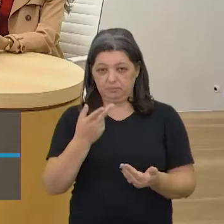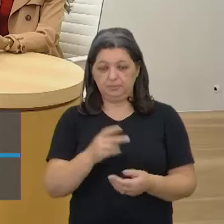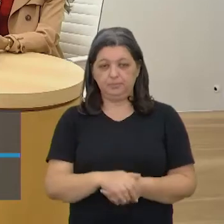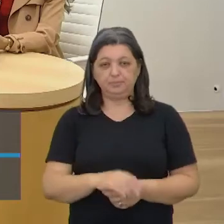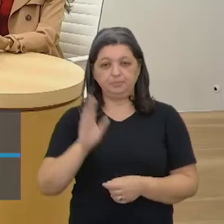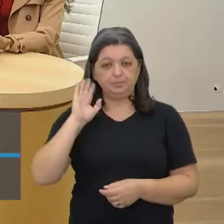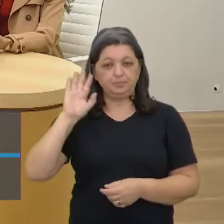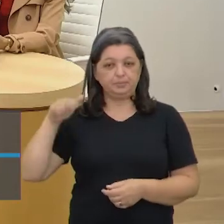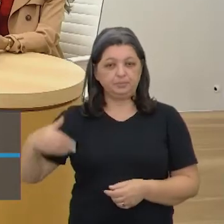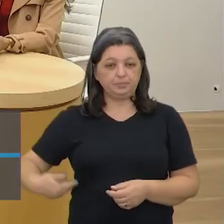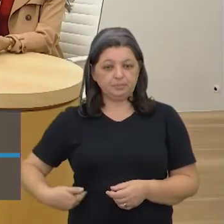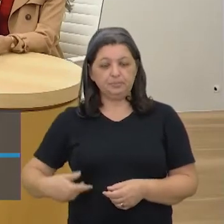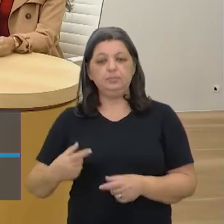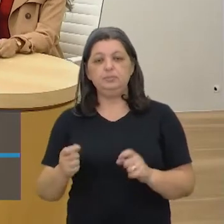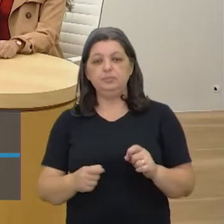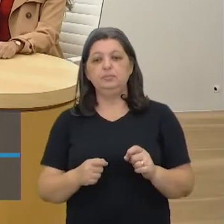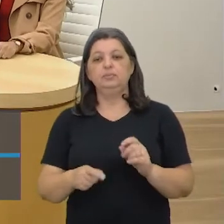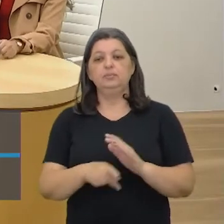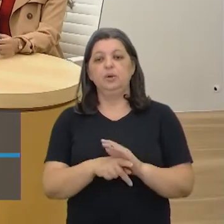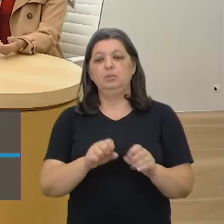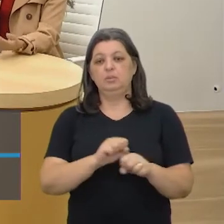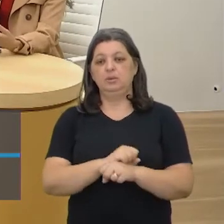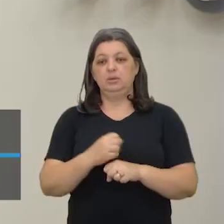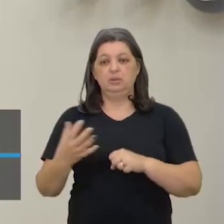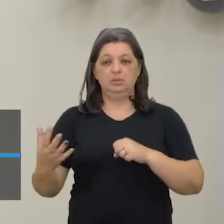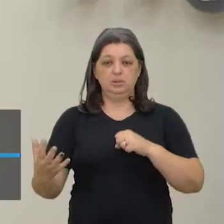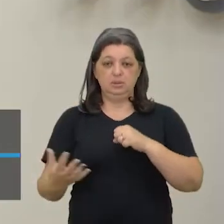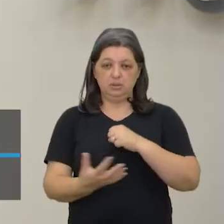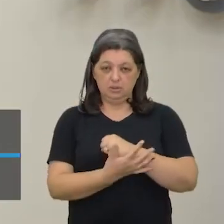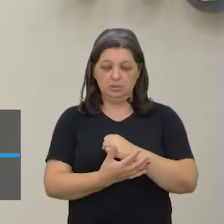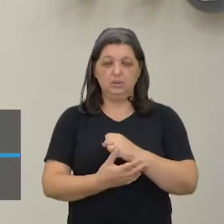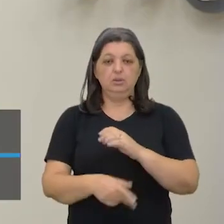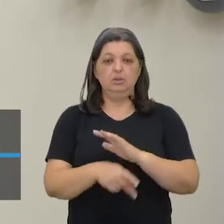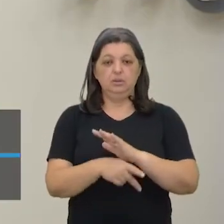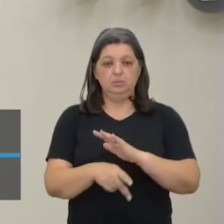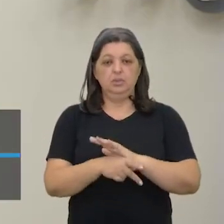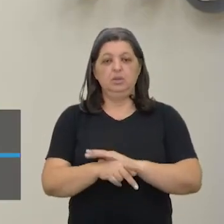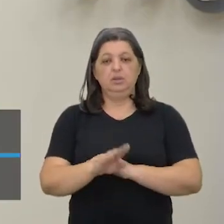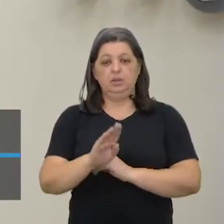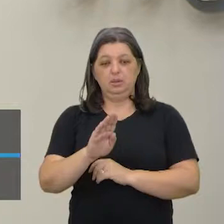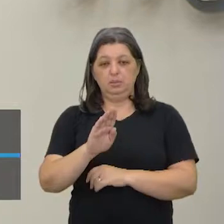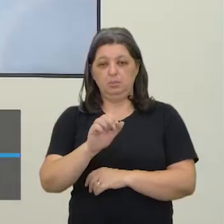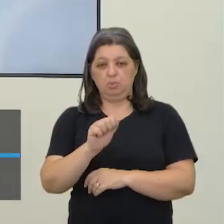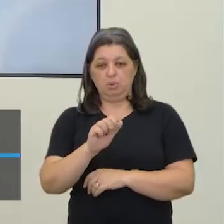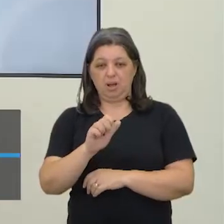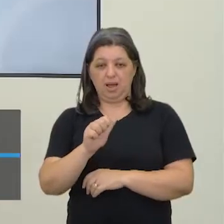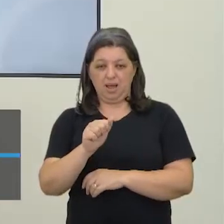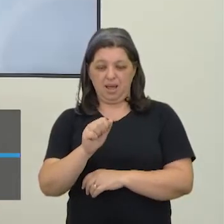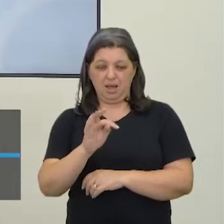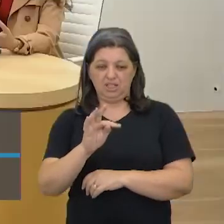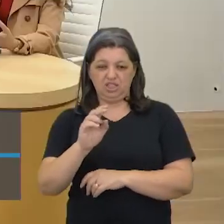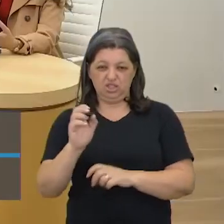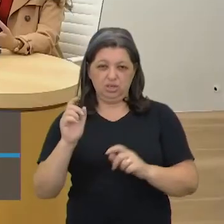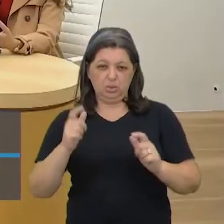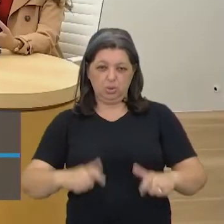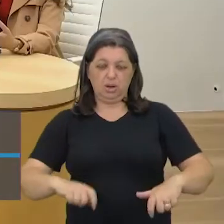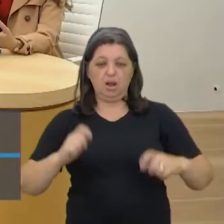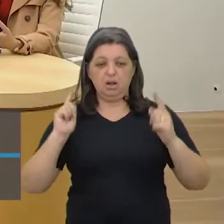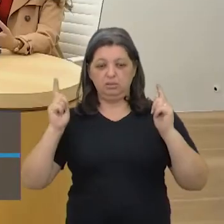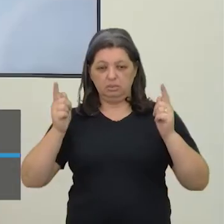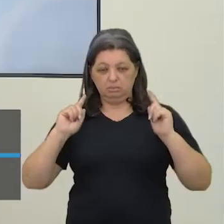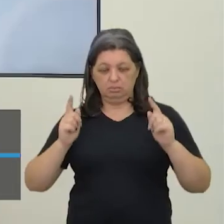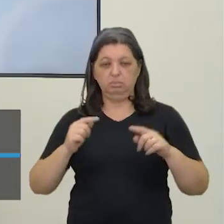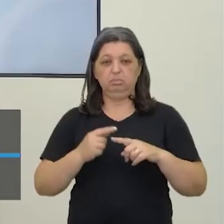sobre a questão da Covid. Eles estão falando aqui da Boate Kiss também, Boate Kiss. E olha, a gente está falando de tragédia,